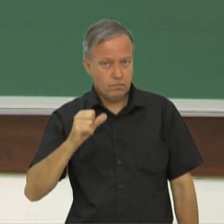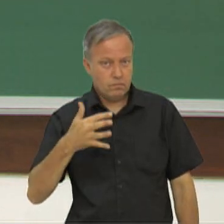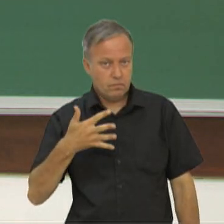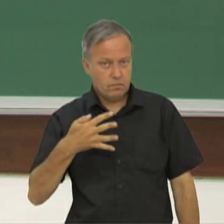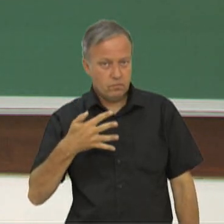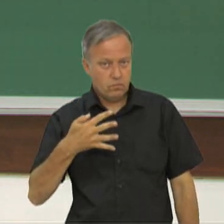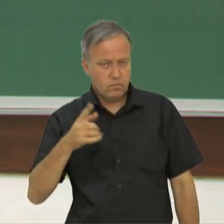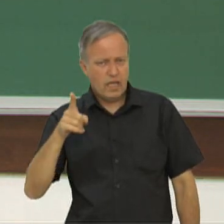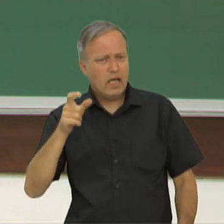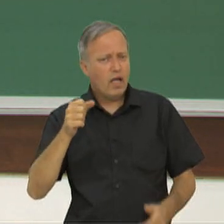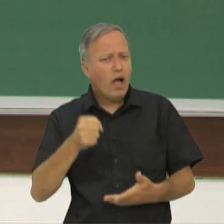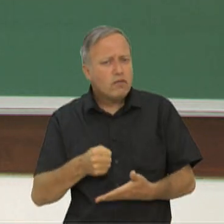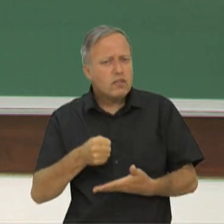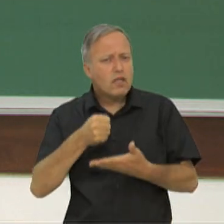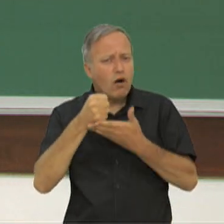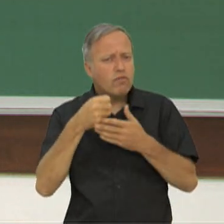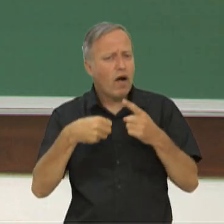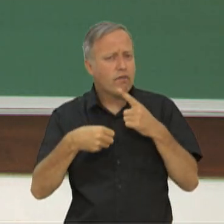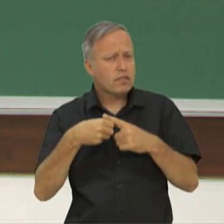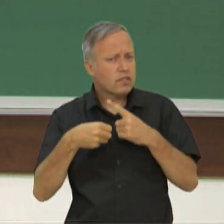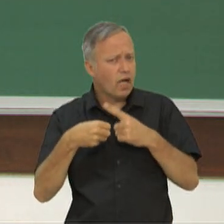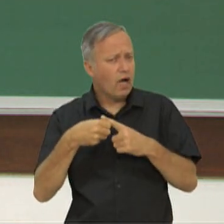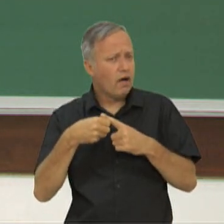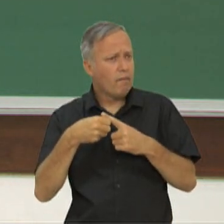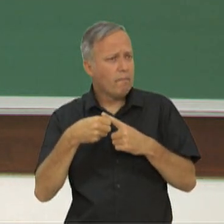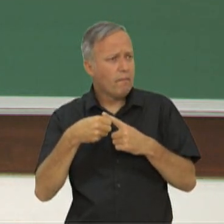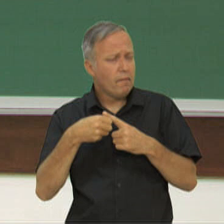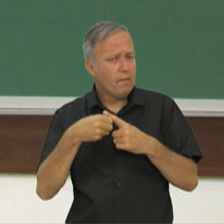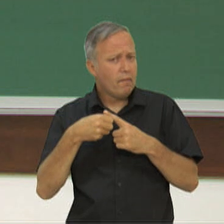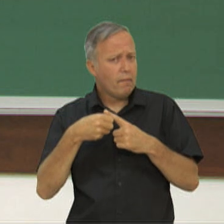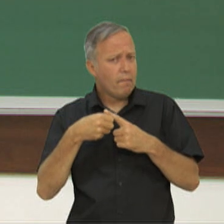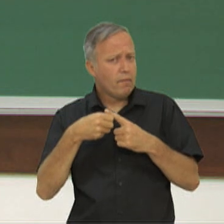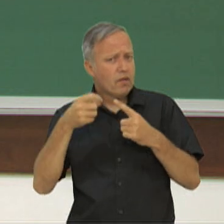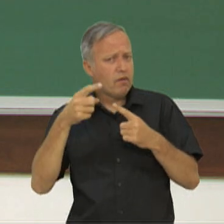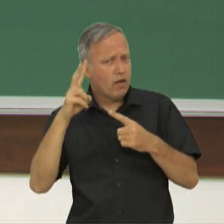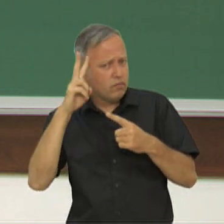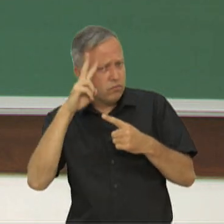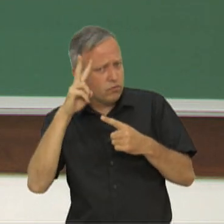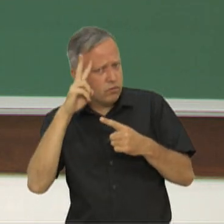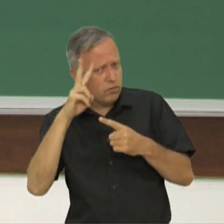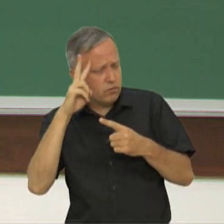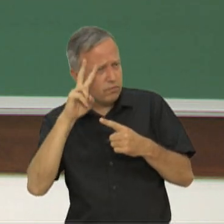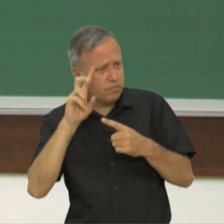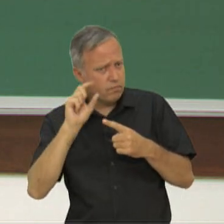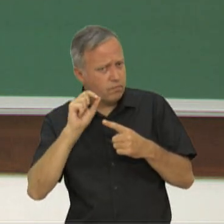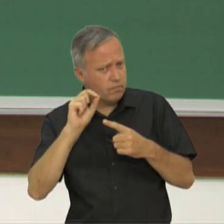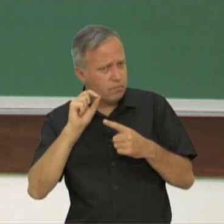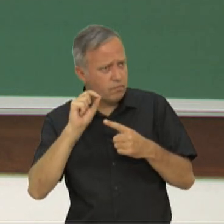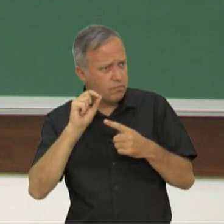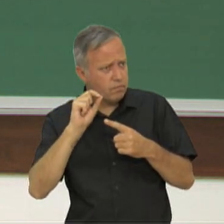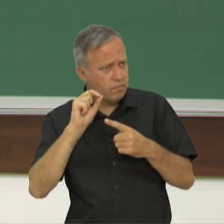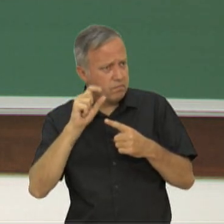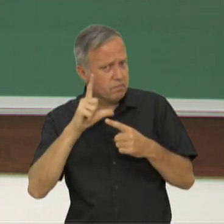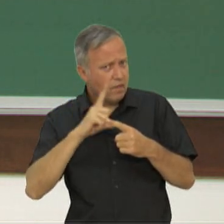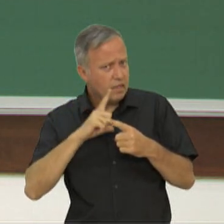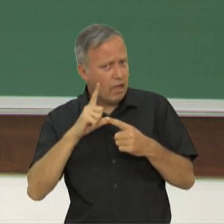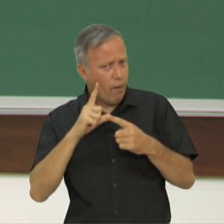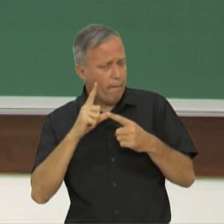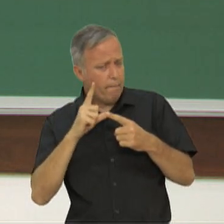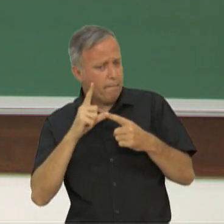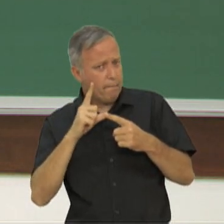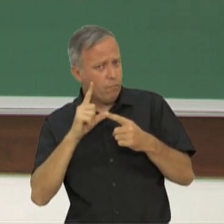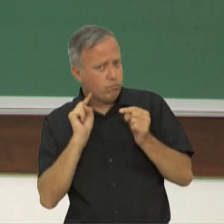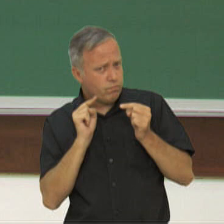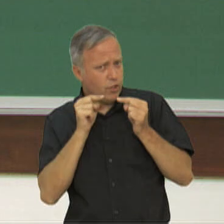cidade de um mal maior, né? E que dizem lá os historiadores que, claro que isso poderia ter um cunho político,